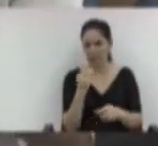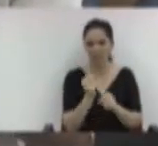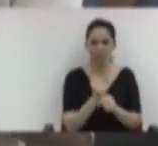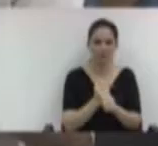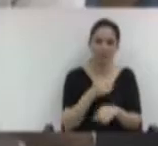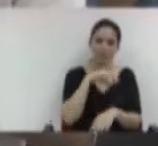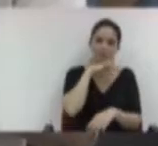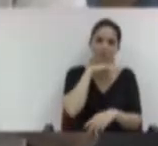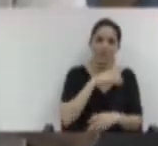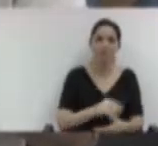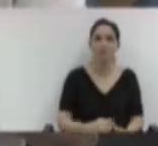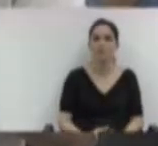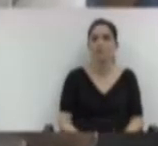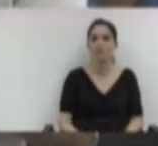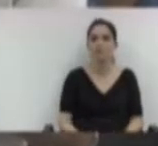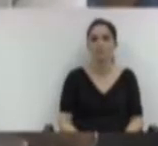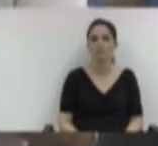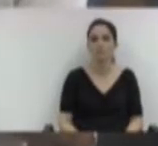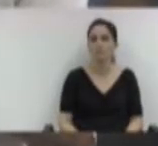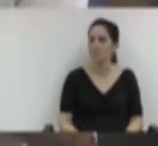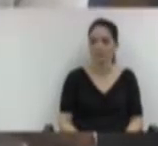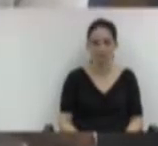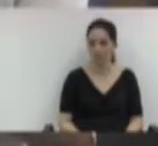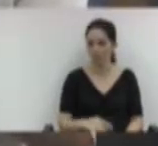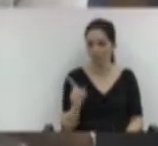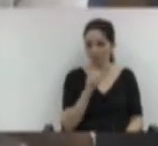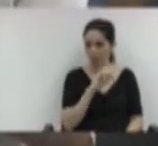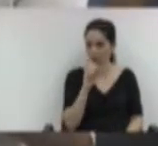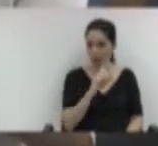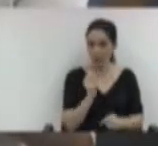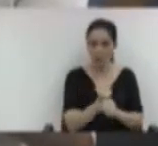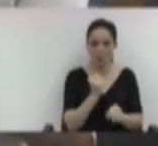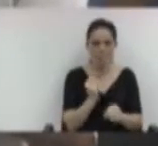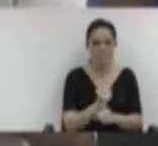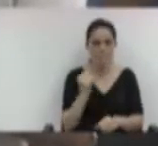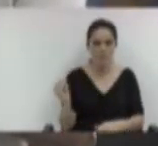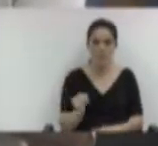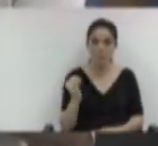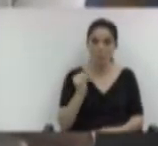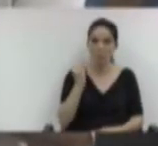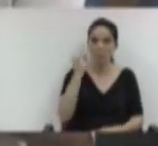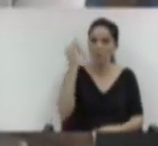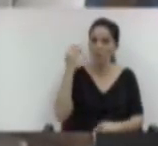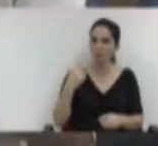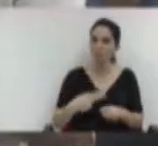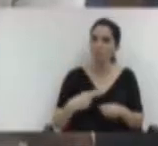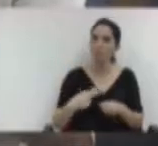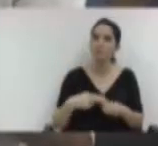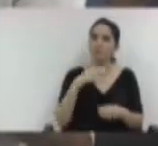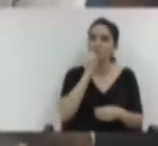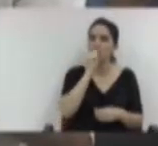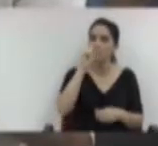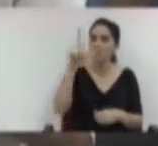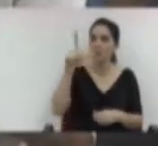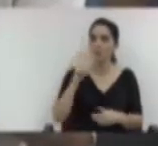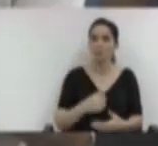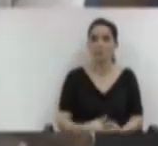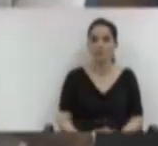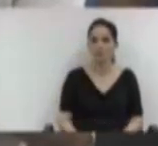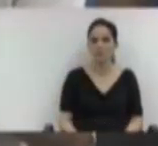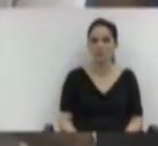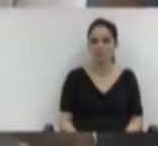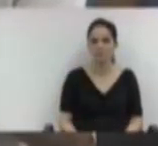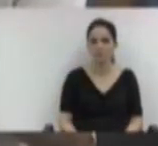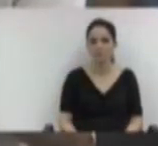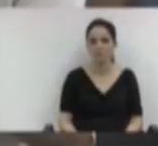acho que é uma das obras essencial, uma obra essencial para a cidade de Limeira. O Lemão já disse, só quem tem comércio na Baixada